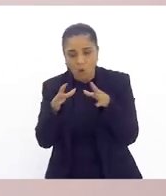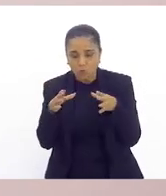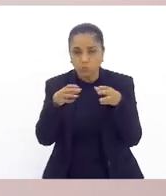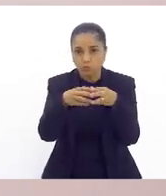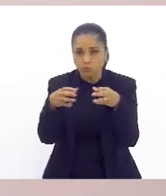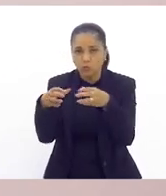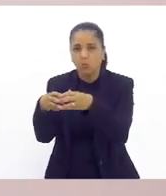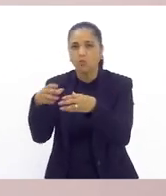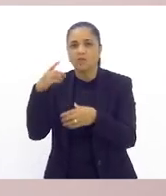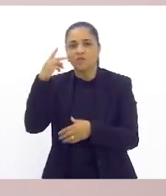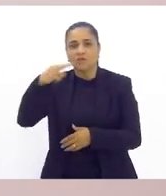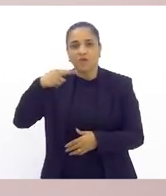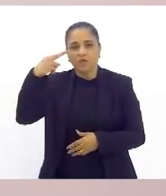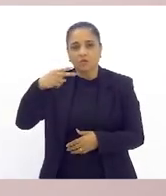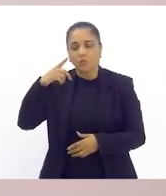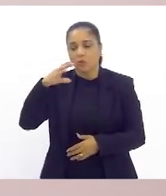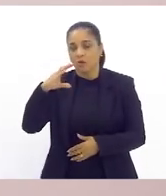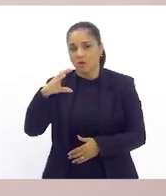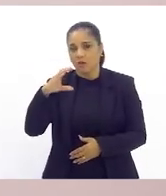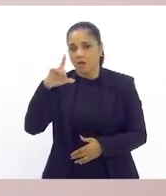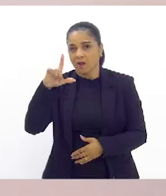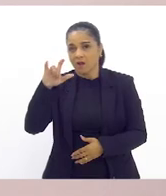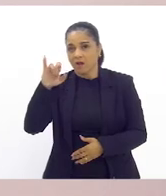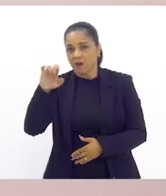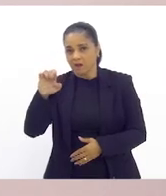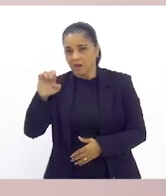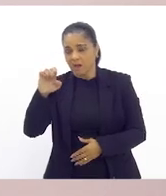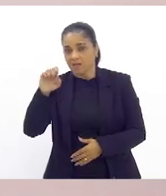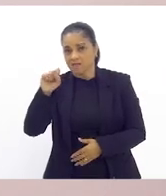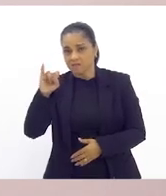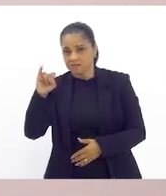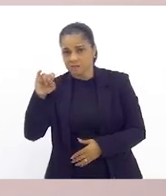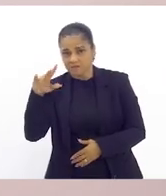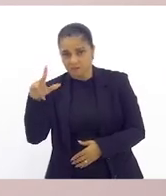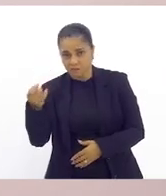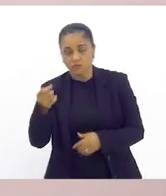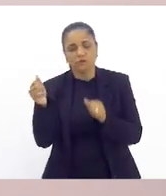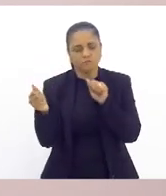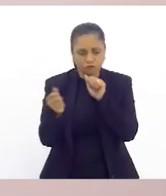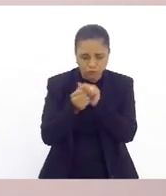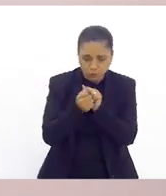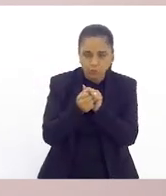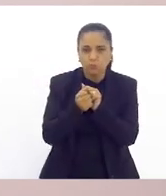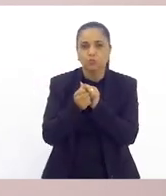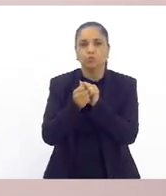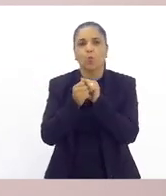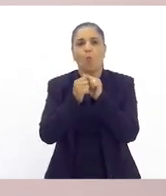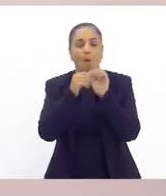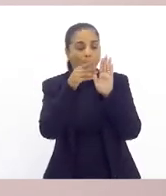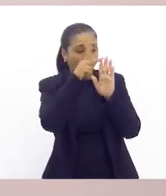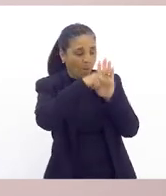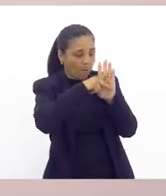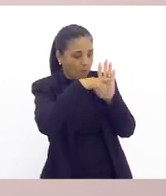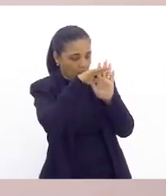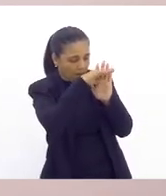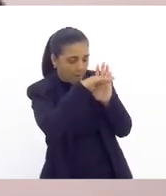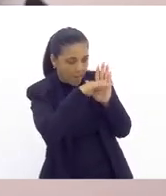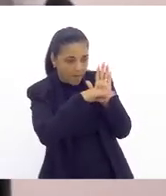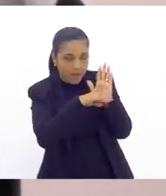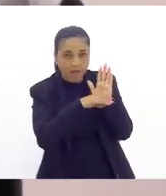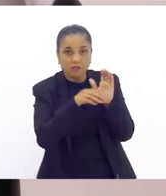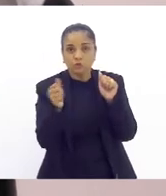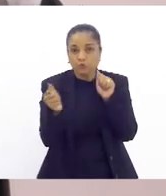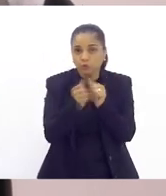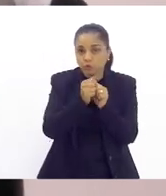sei se ele tá aqui mas teve lá conosco e a gente tá endereçando um plano junto ao poder público municipal para fazer o seguinte cara